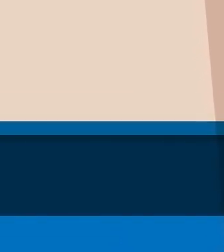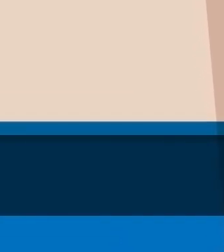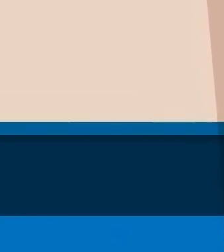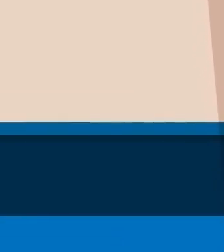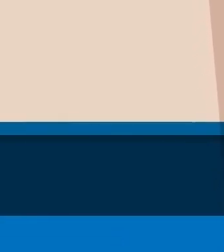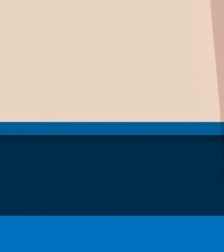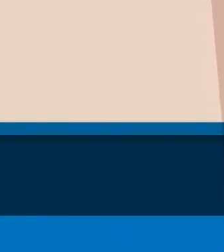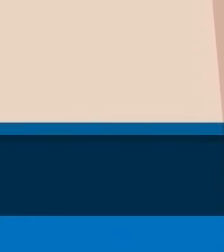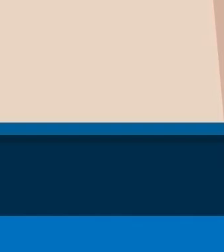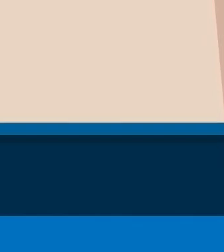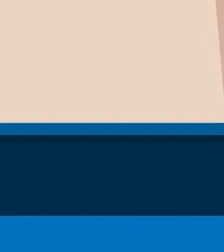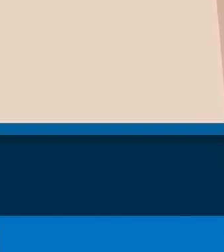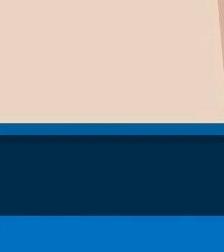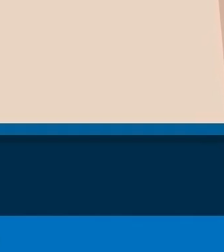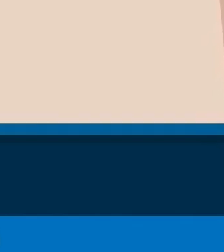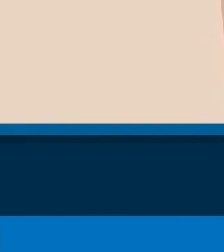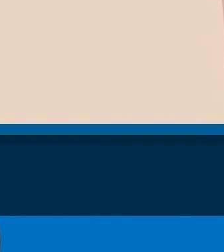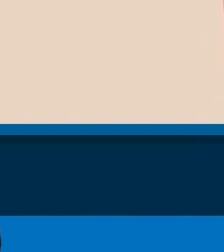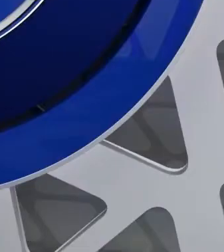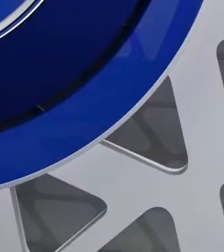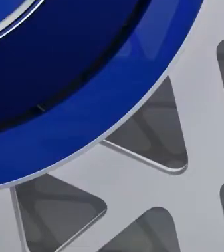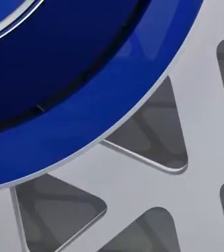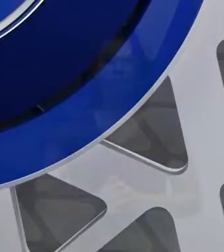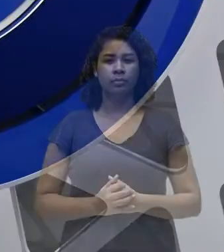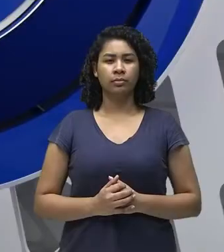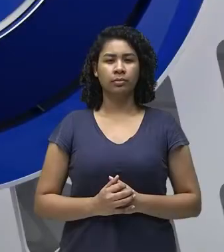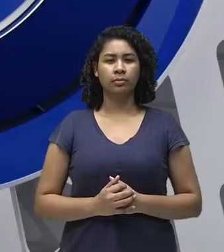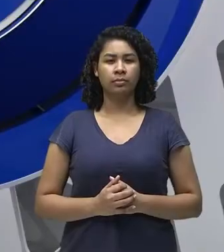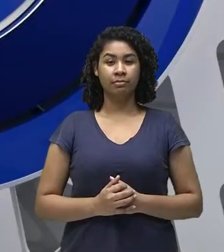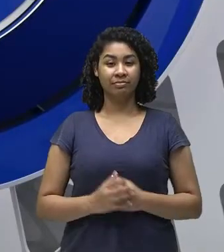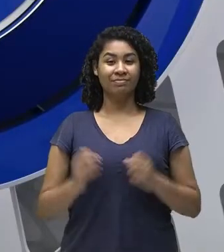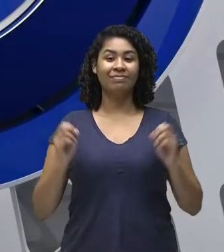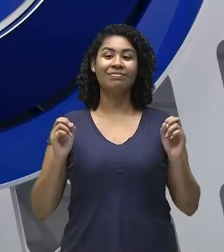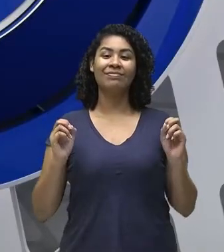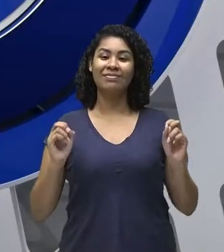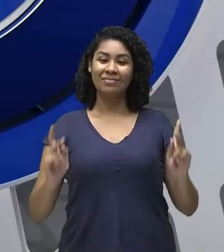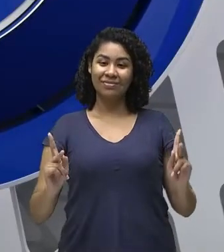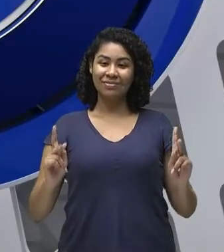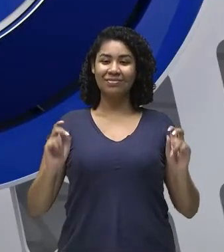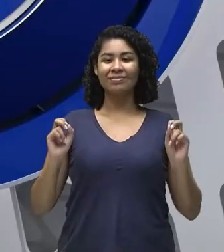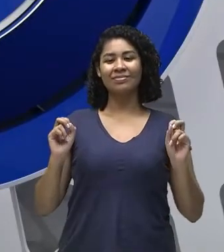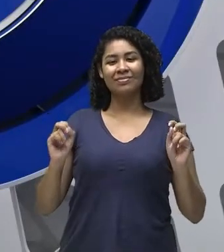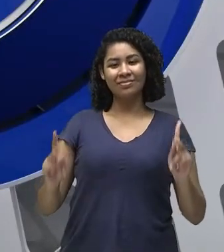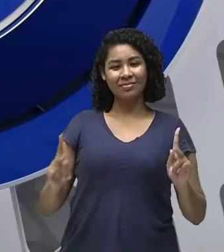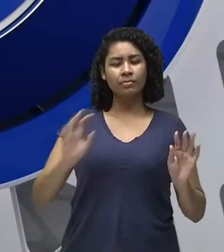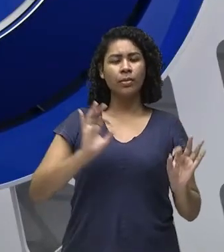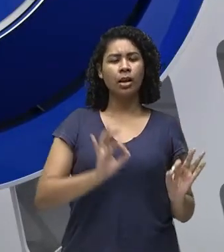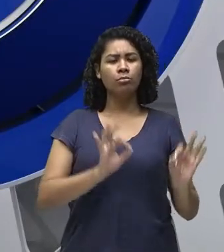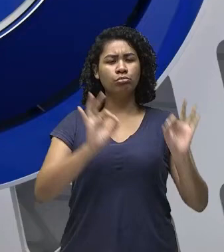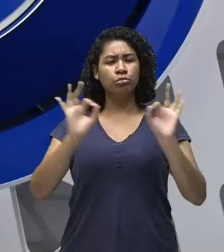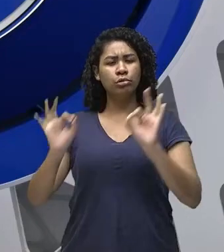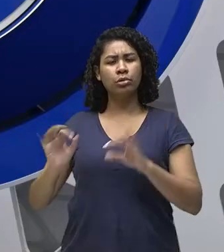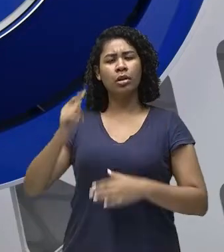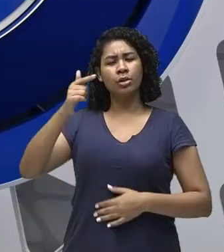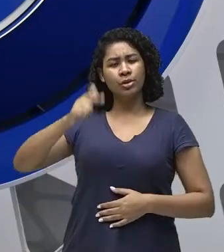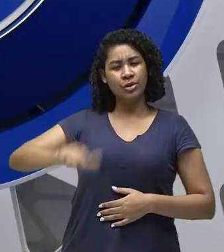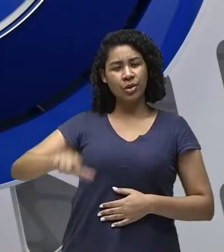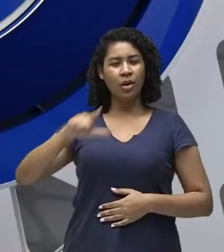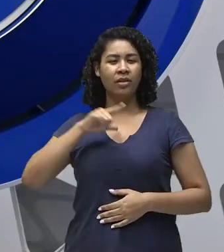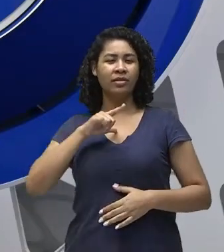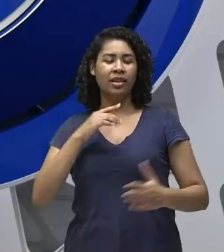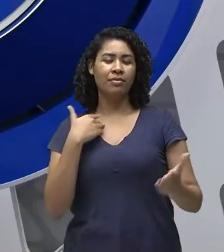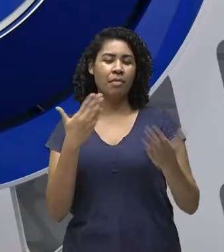Yes, they're all from Amazonas. Ok, nós vimos aí mais uma vez o diálogo. Algumas pistas